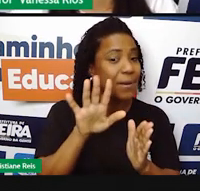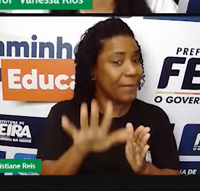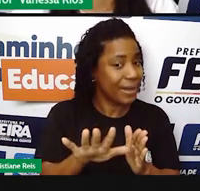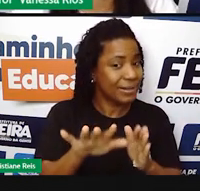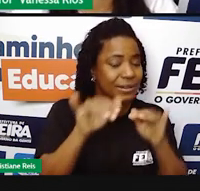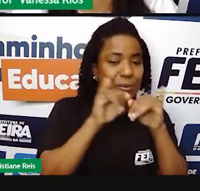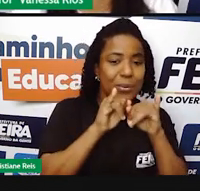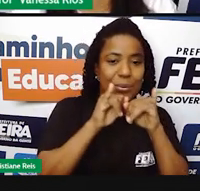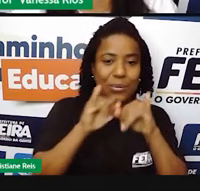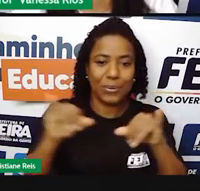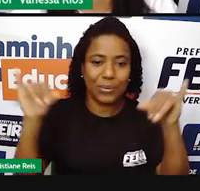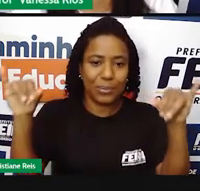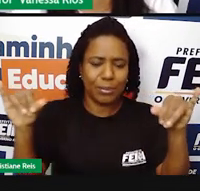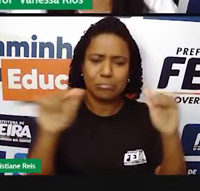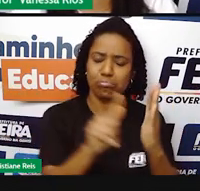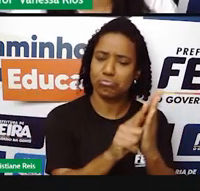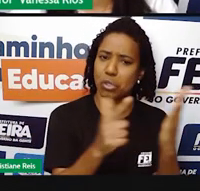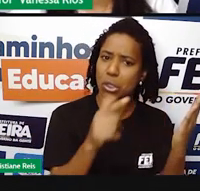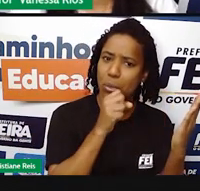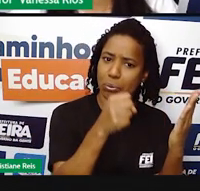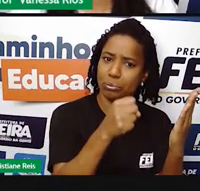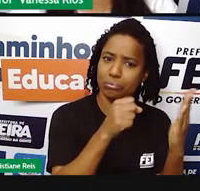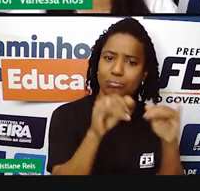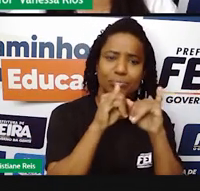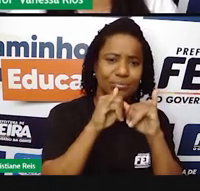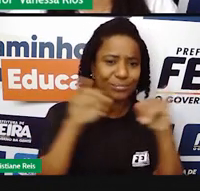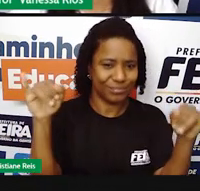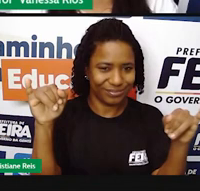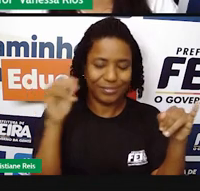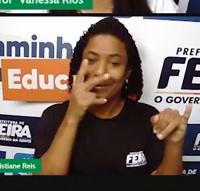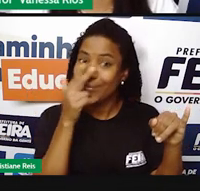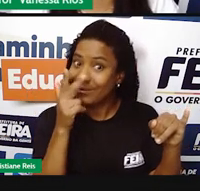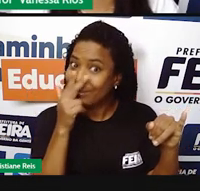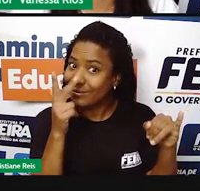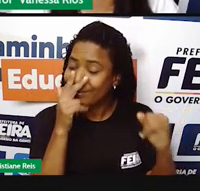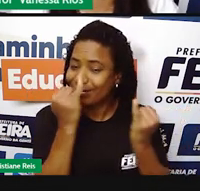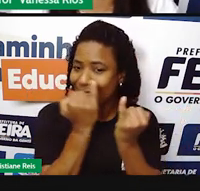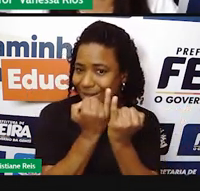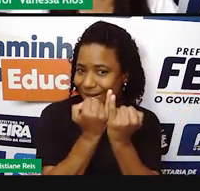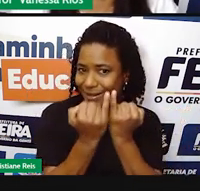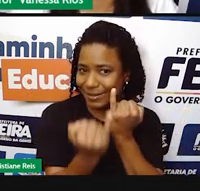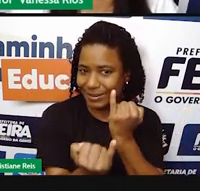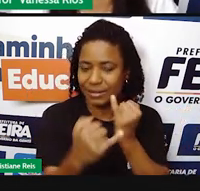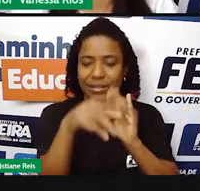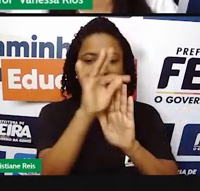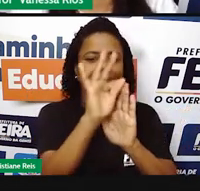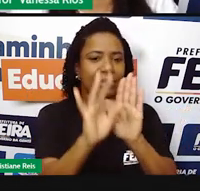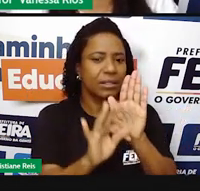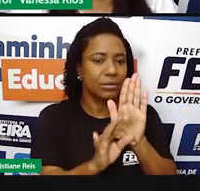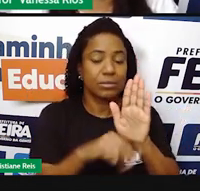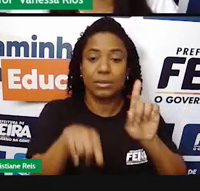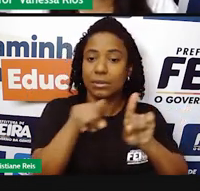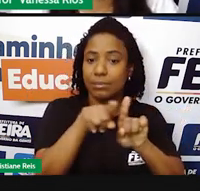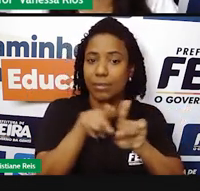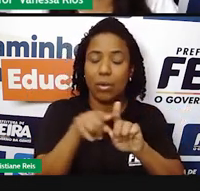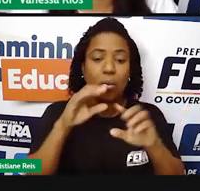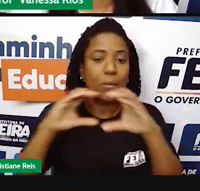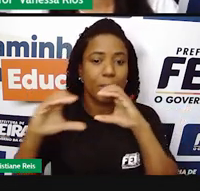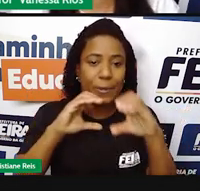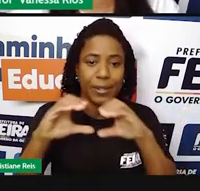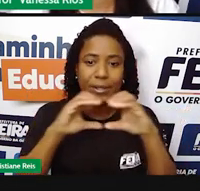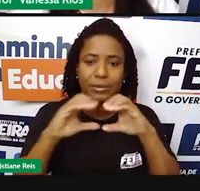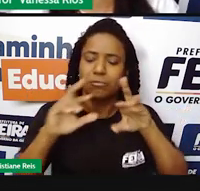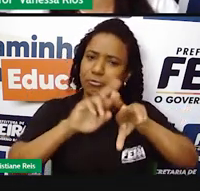de informar, né, de trazer informações. Também são textos que se apresentam aí em diversos meios de